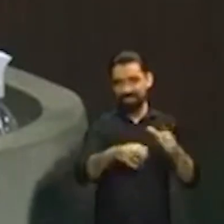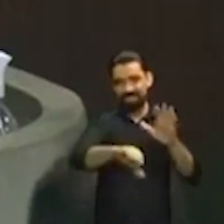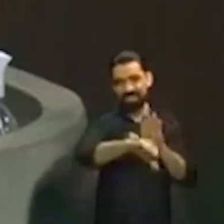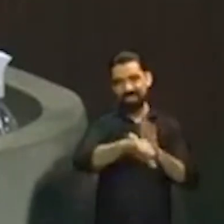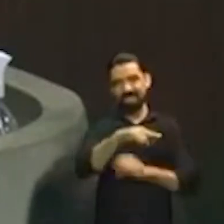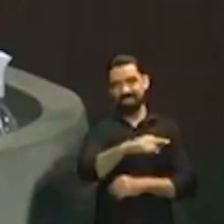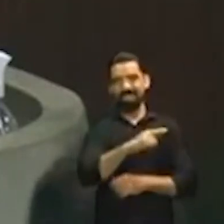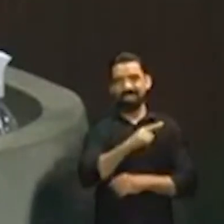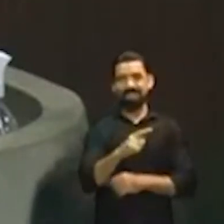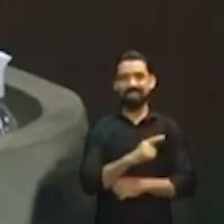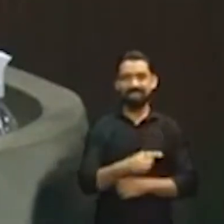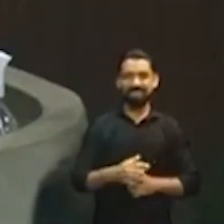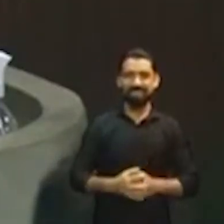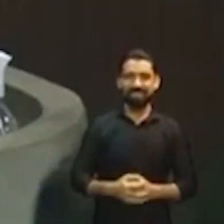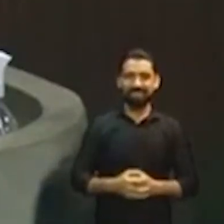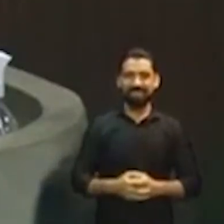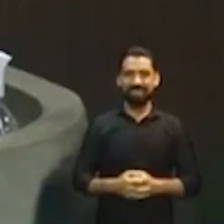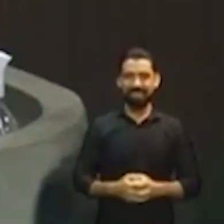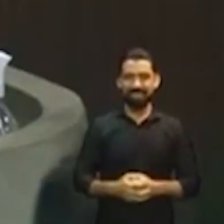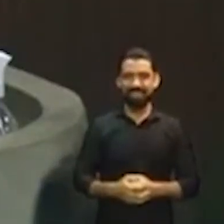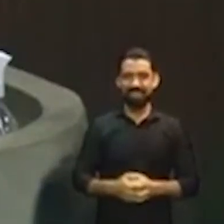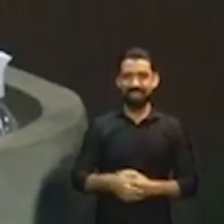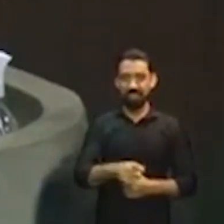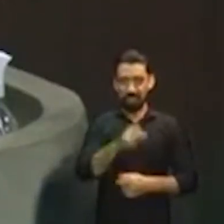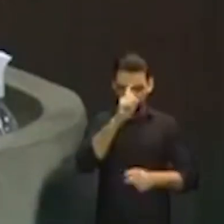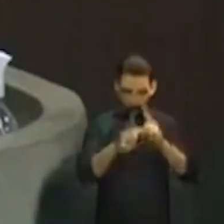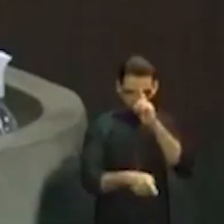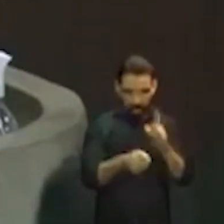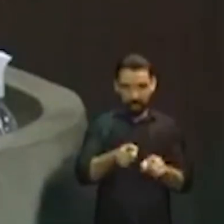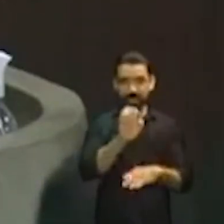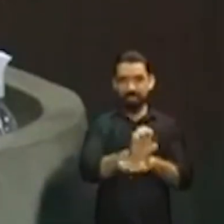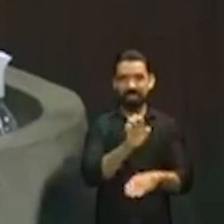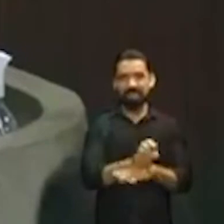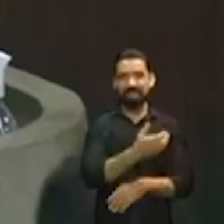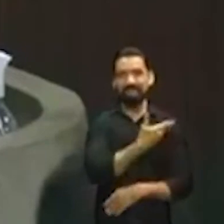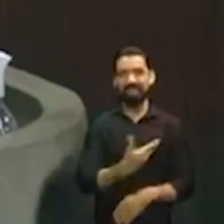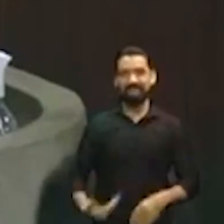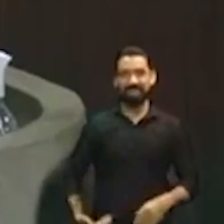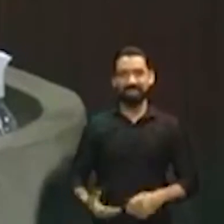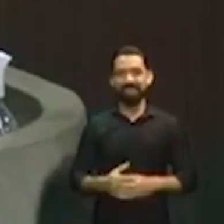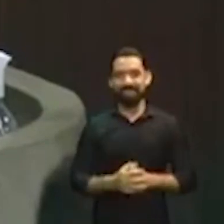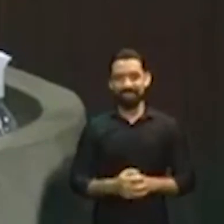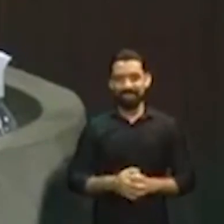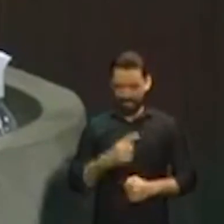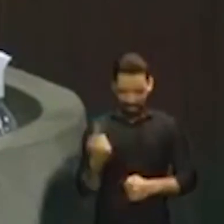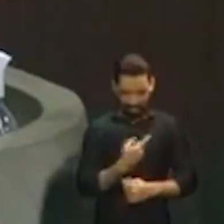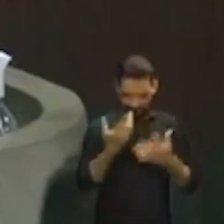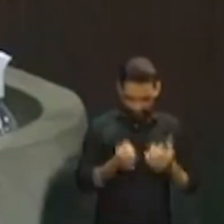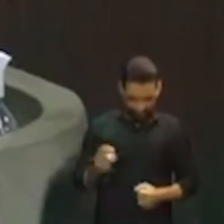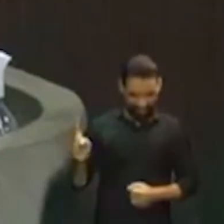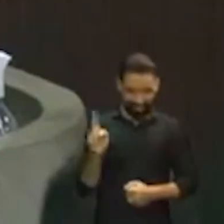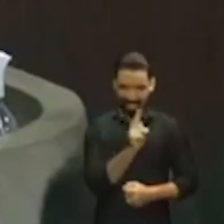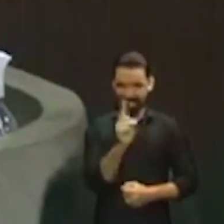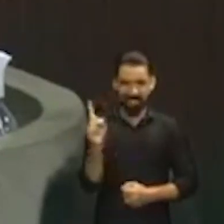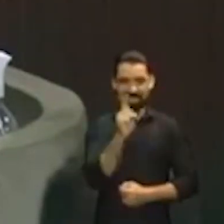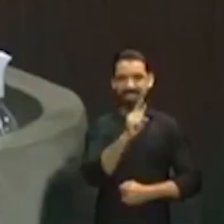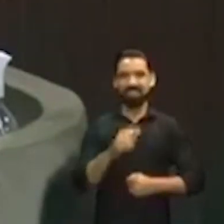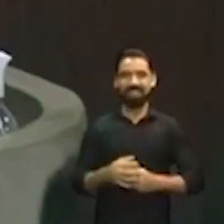essa quadrilha que comandam o Estado do Ceará. Nós não vamos admitir, vamos para o